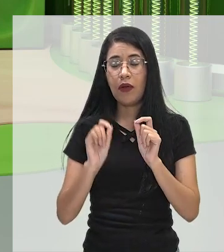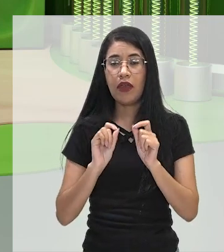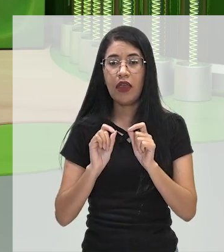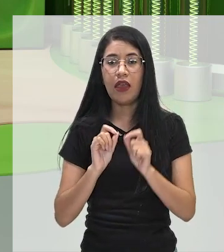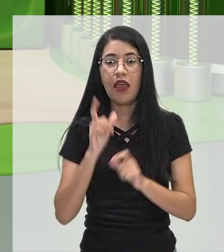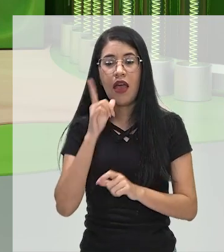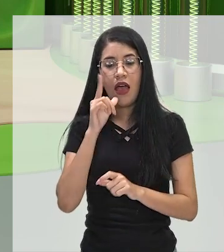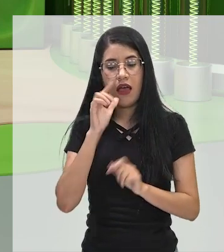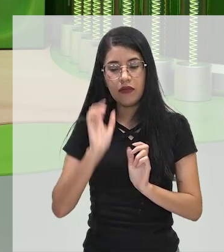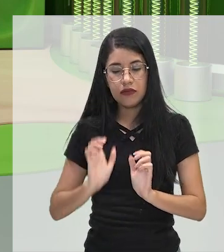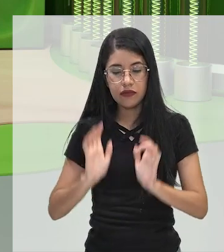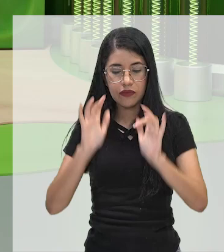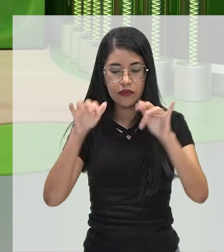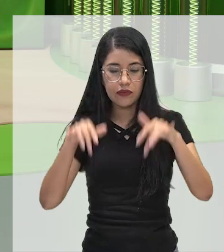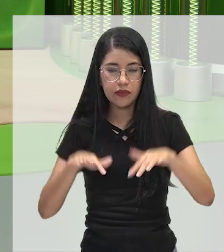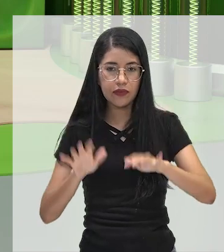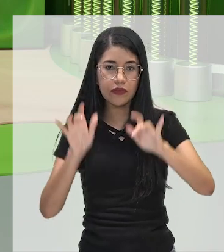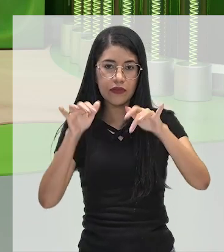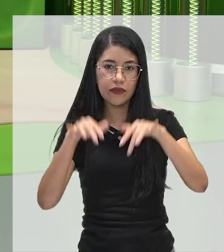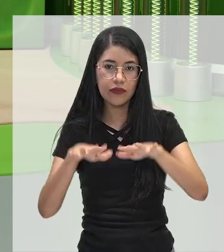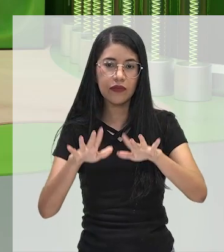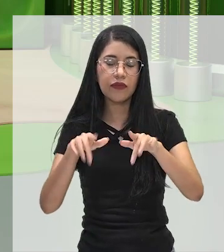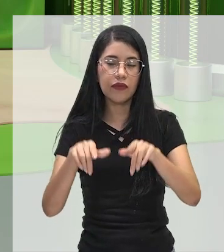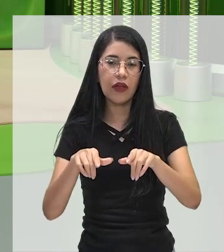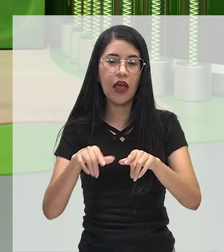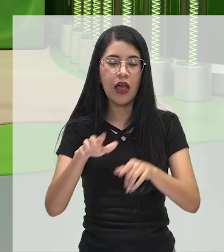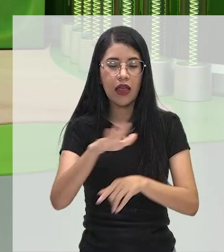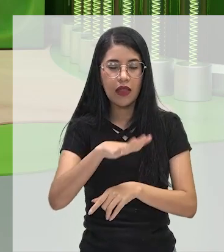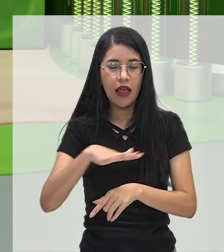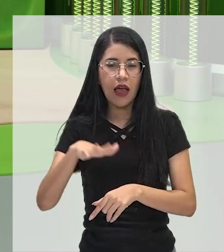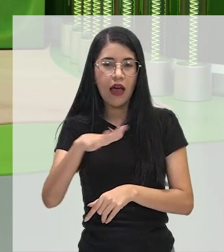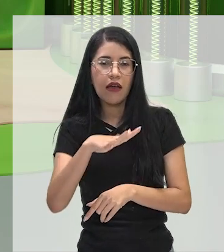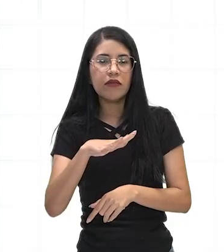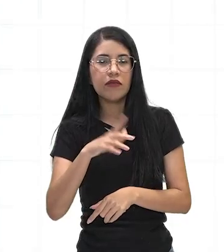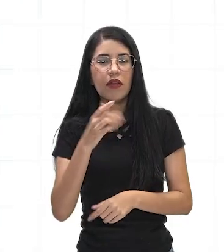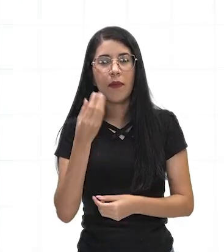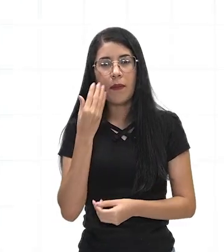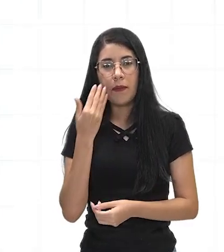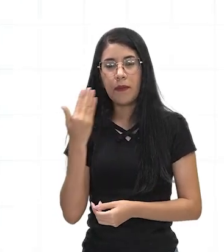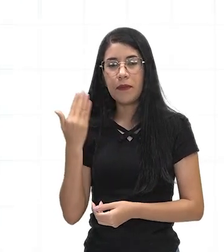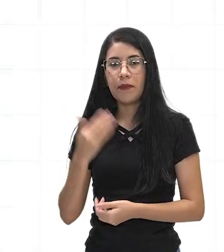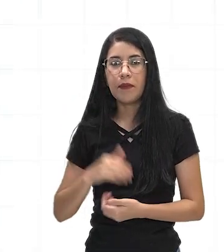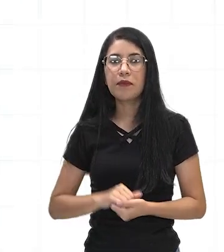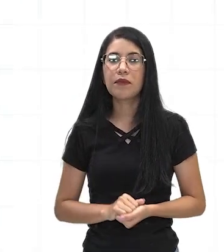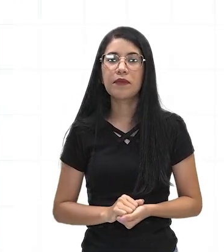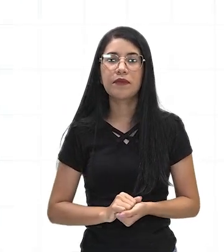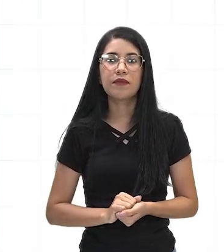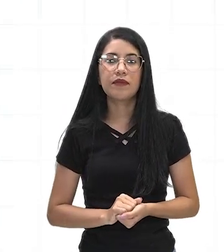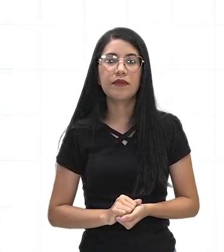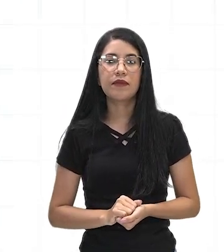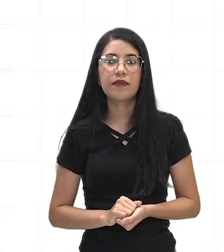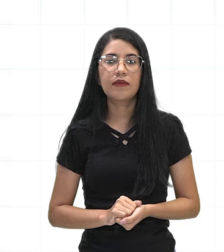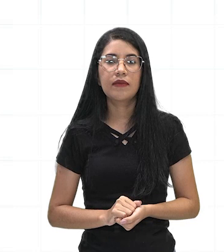das marés, né, que vai acontecer ali com a água dos oceanos, por exemplo. Vamos ver aí na nossa próxima imagem.